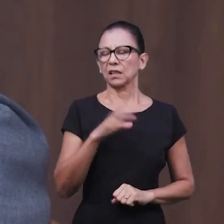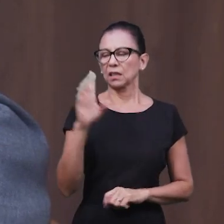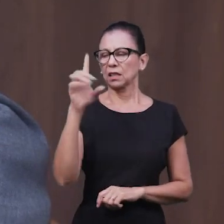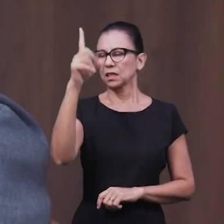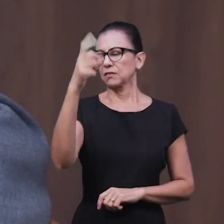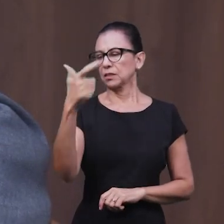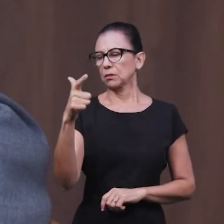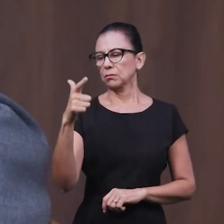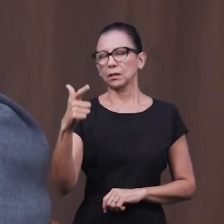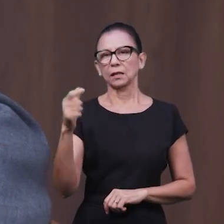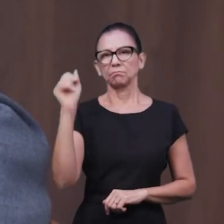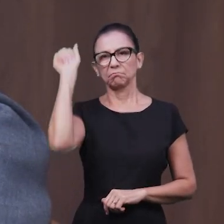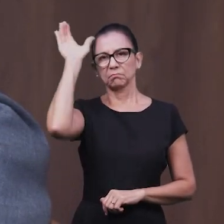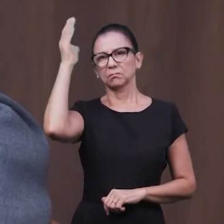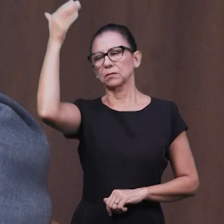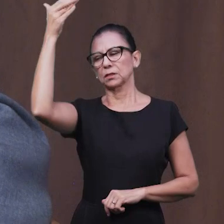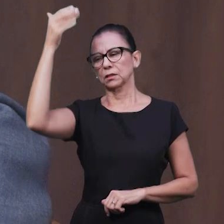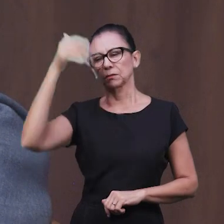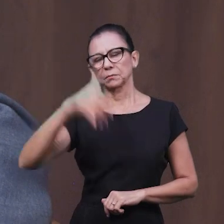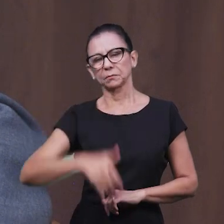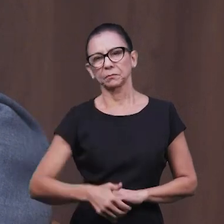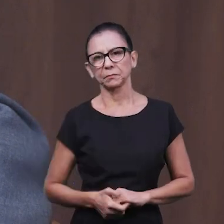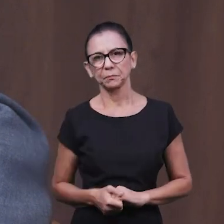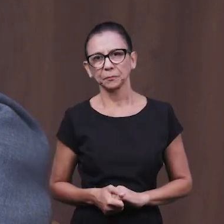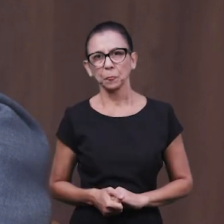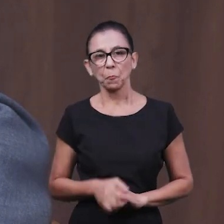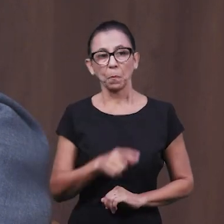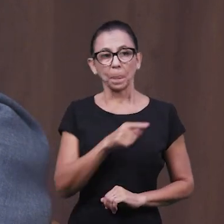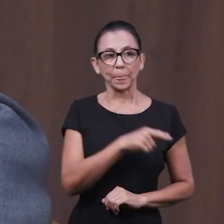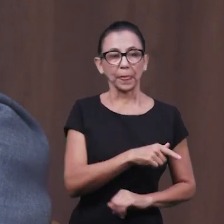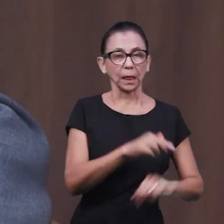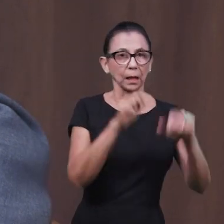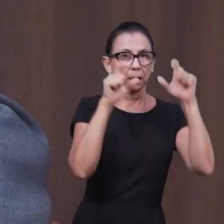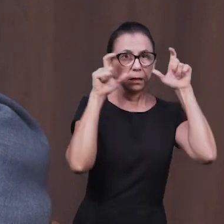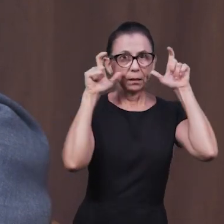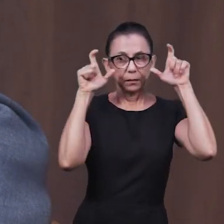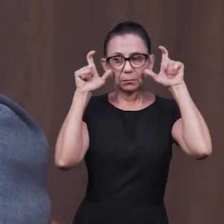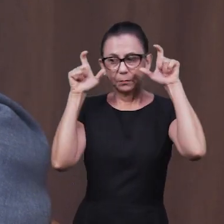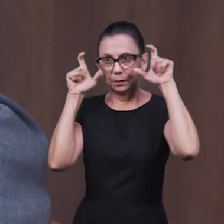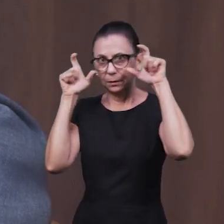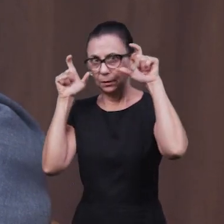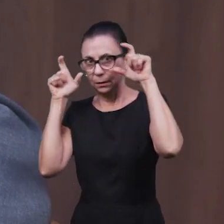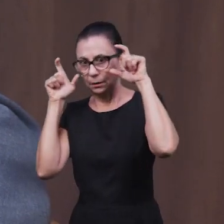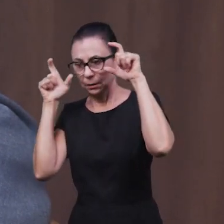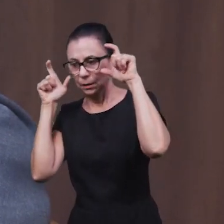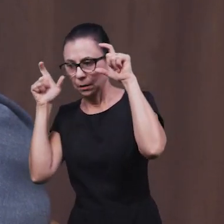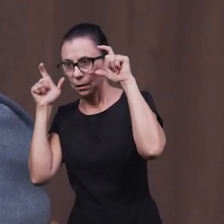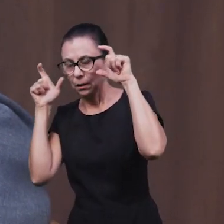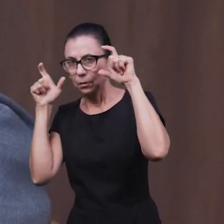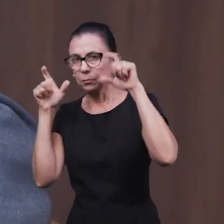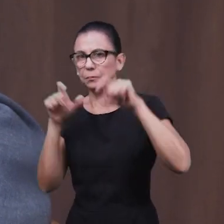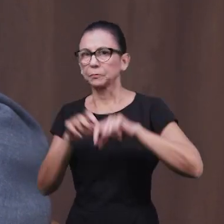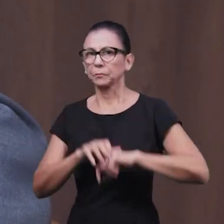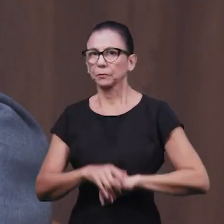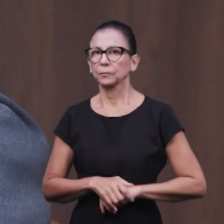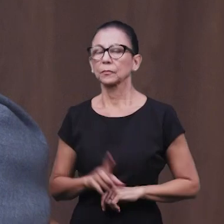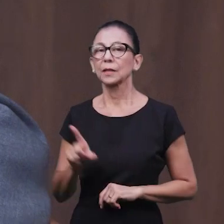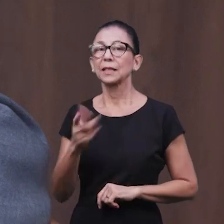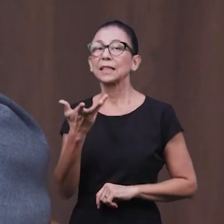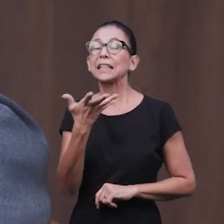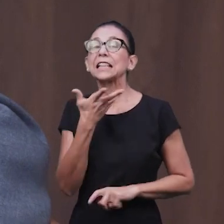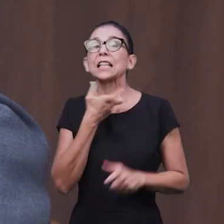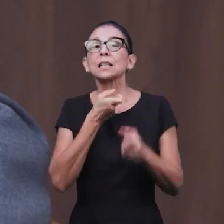das pessoas. Então, na verdade, o que ambicionava Absalão, o que Absalão ambicionava era